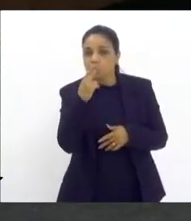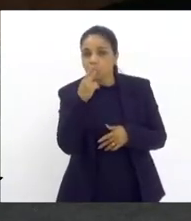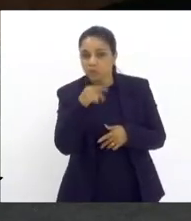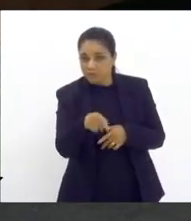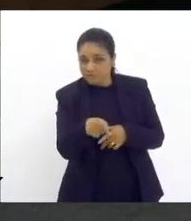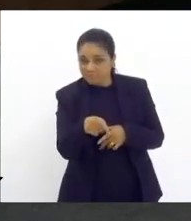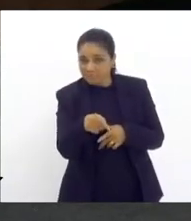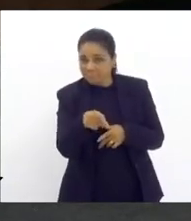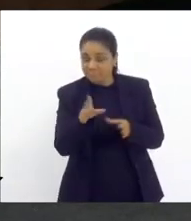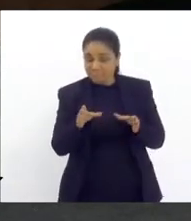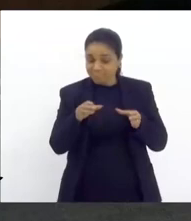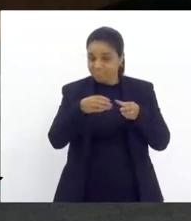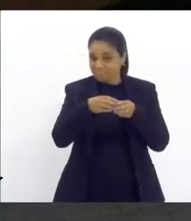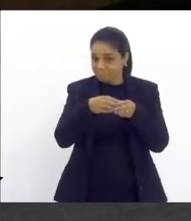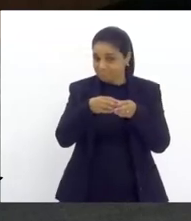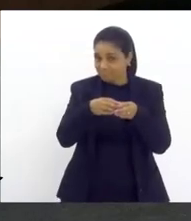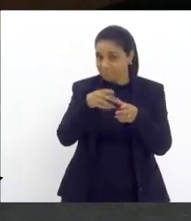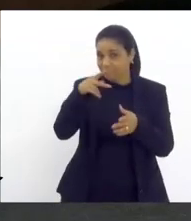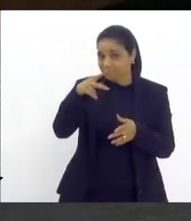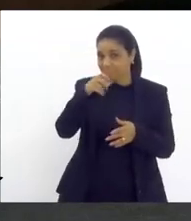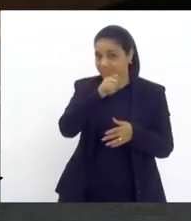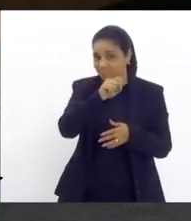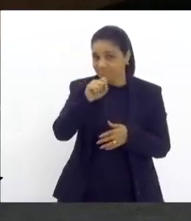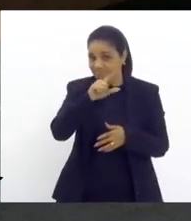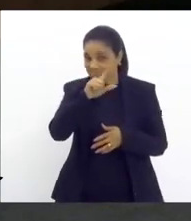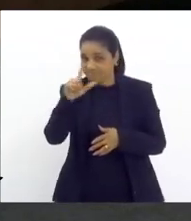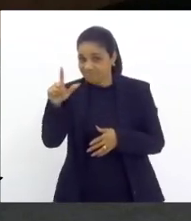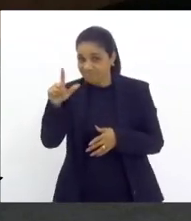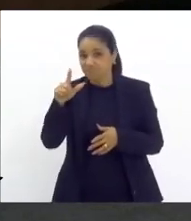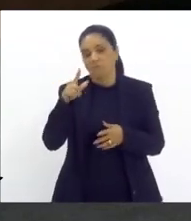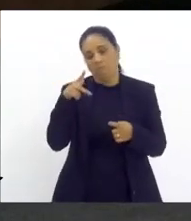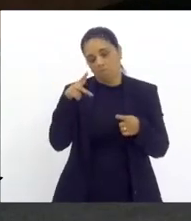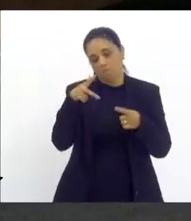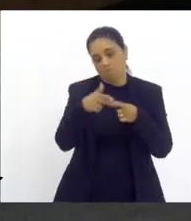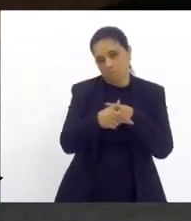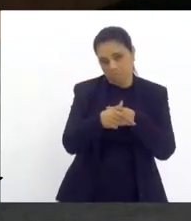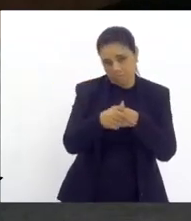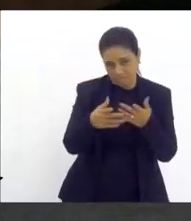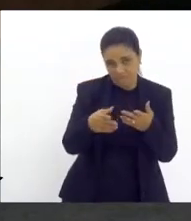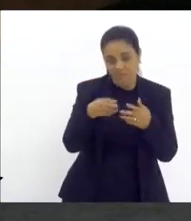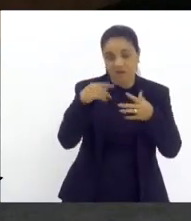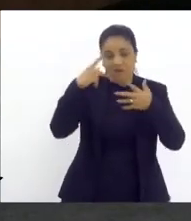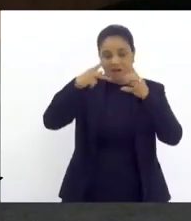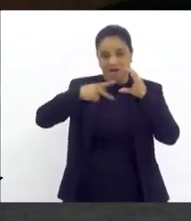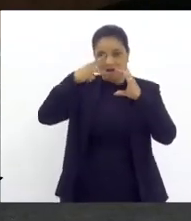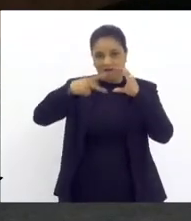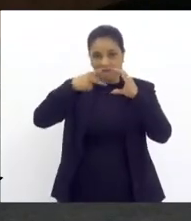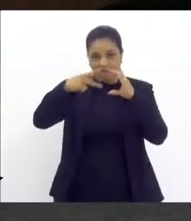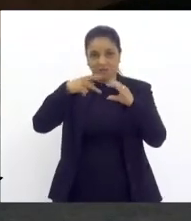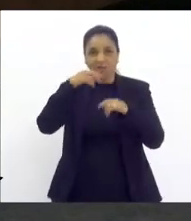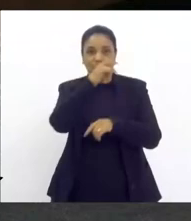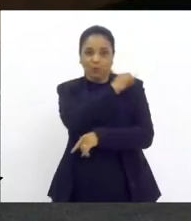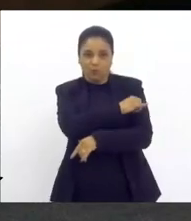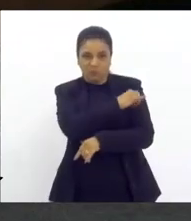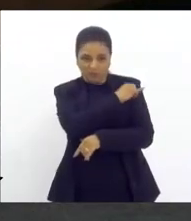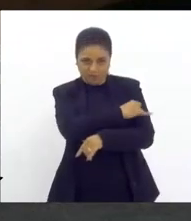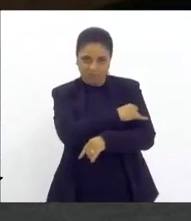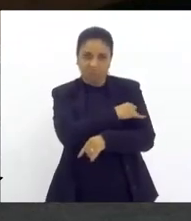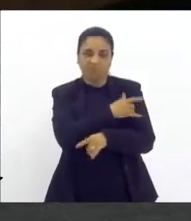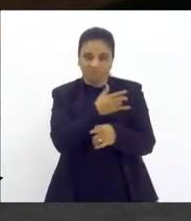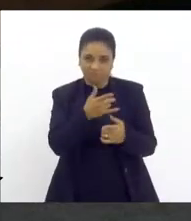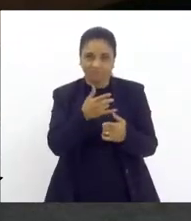projeto esse que foi barrado por Óbvio na Câmara do Rio graças ao trabalho